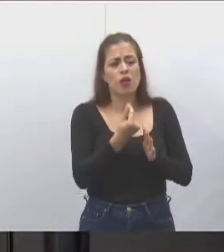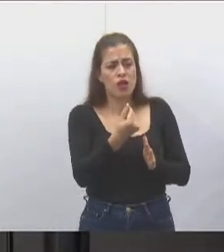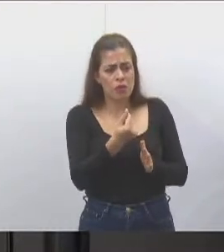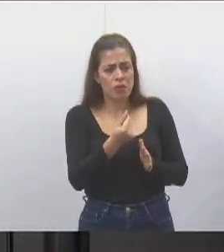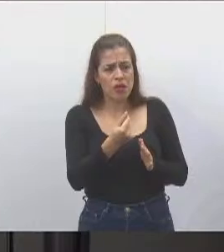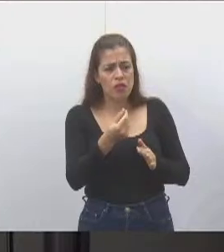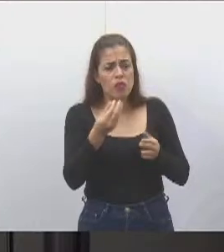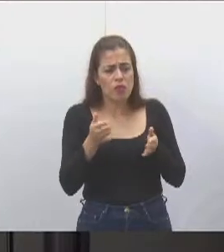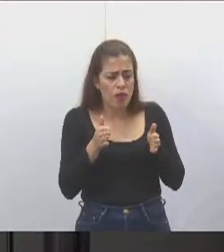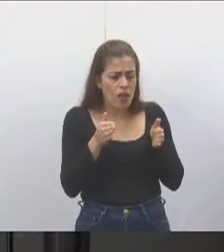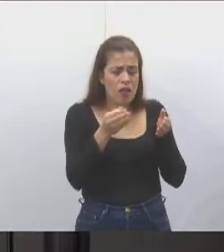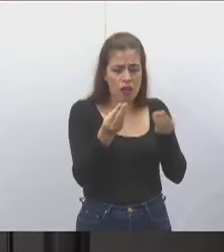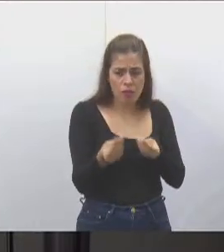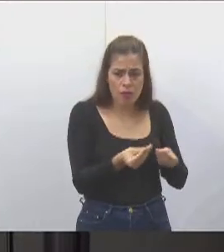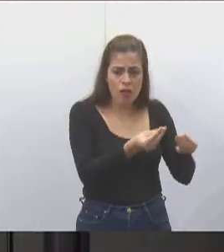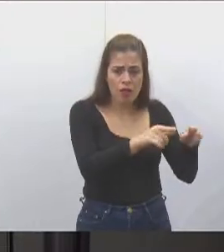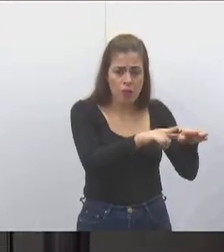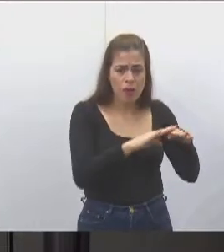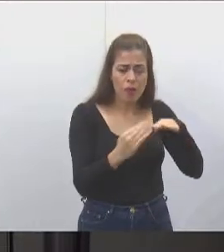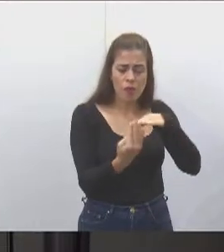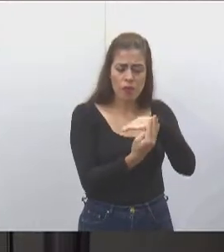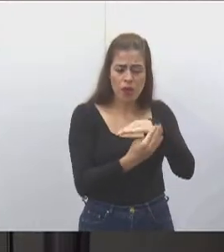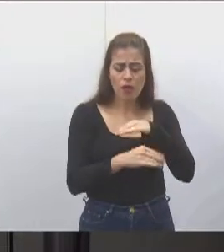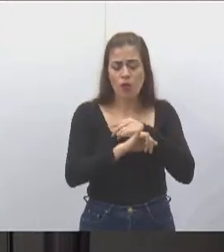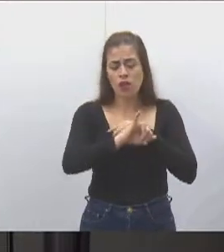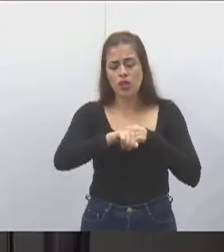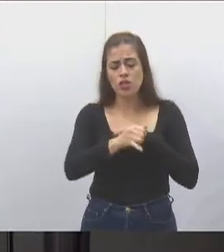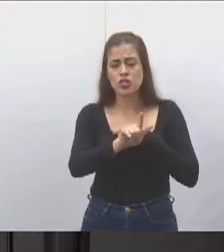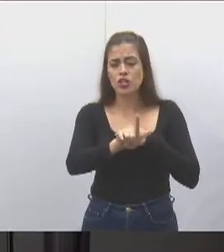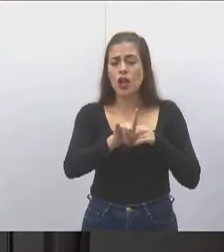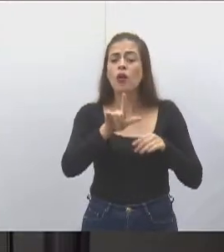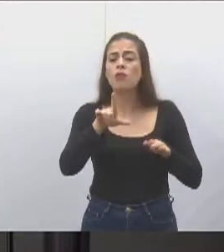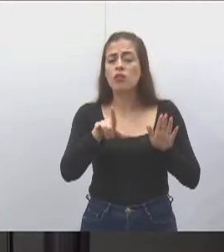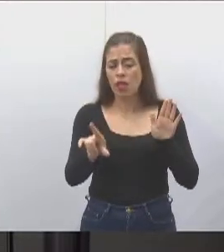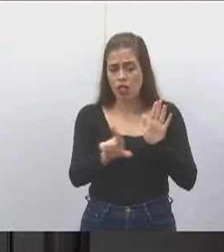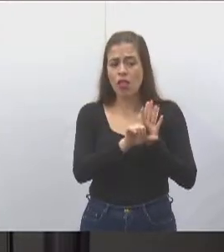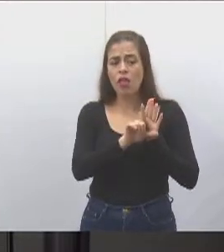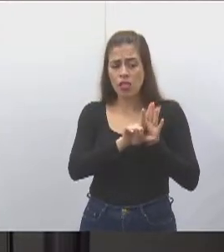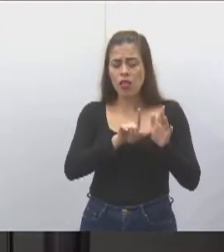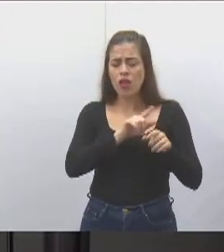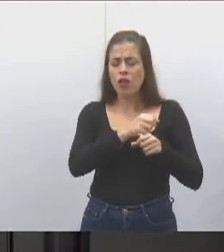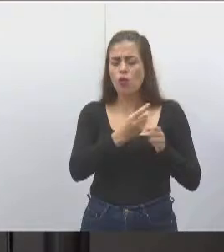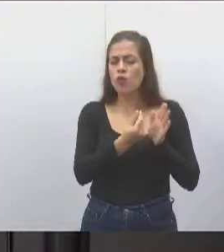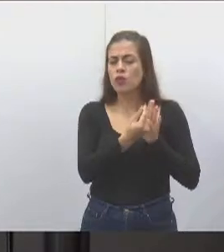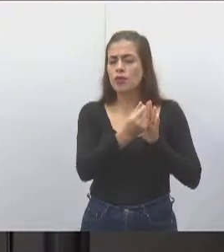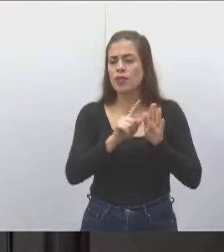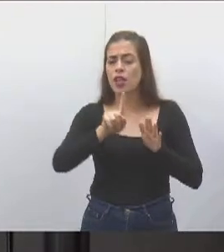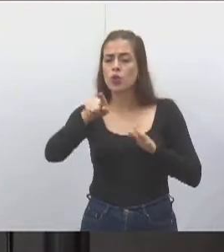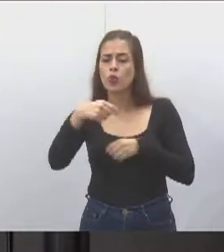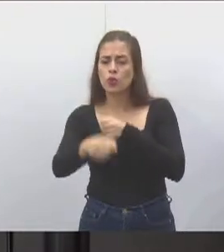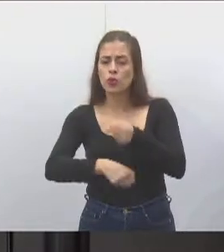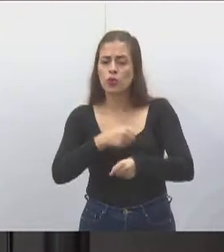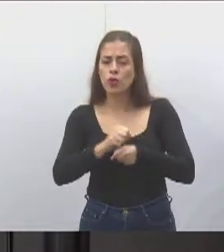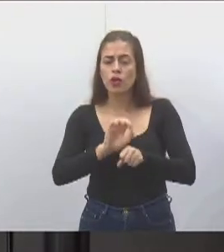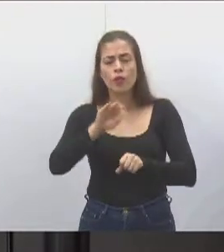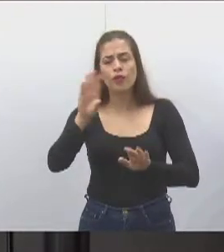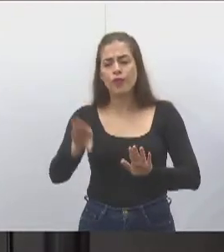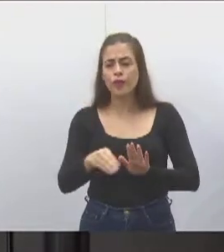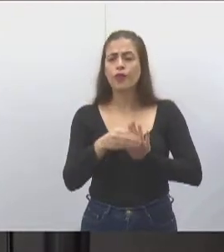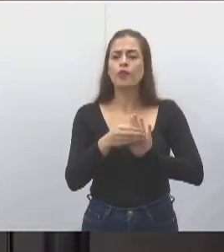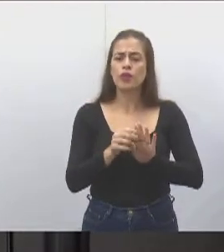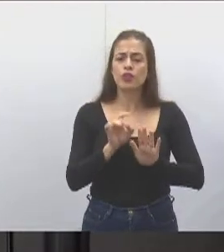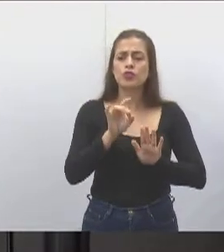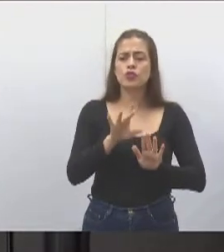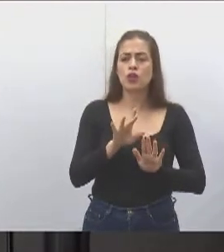será destinado para a região do Veraneio Ijau está na lei orçamentária do próximo ano ou será incluída na lei